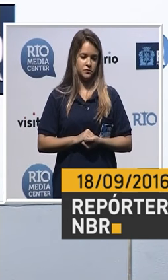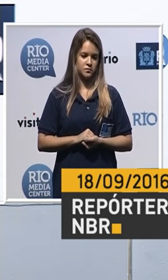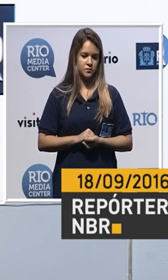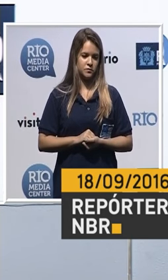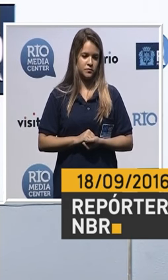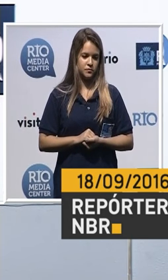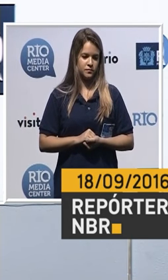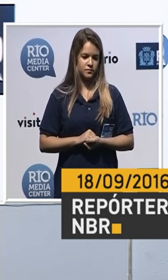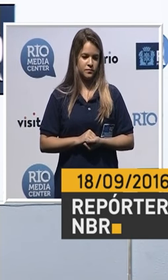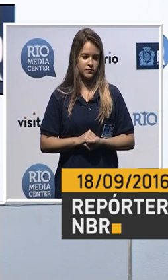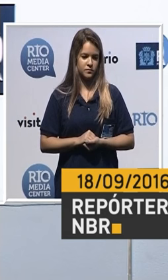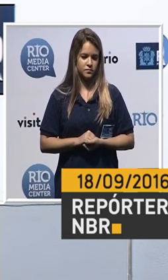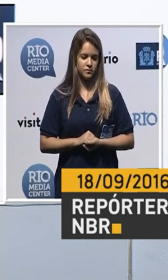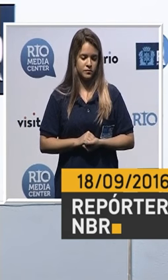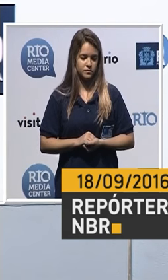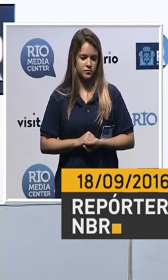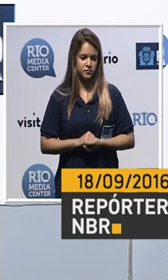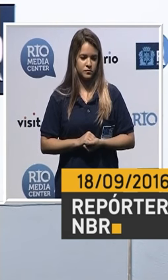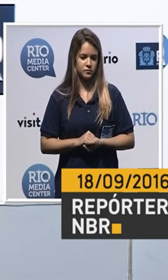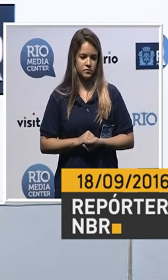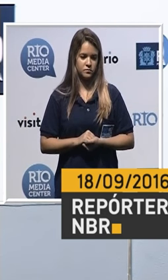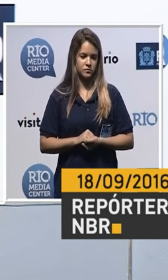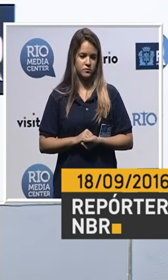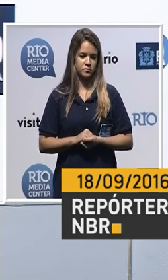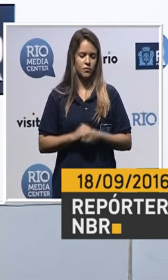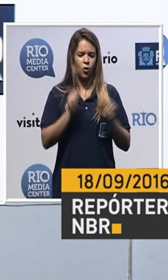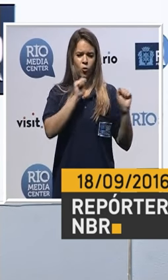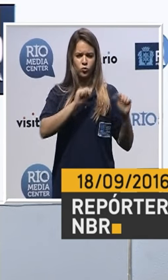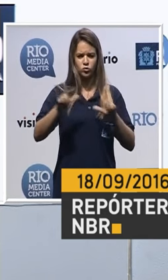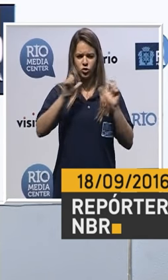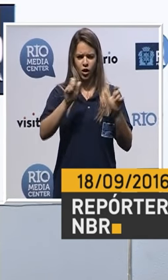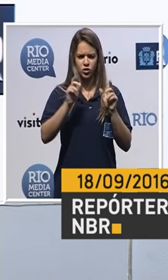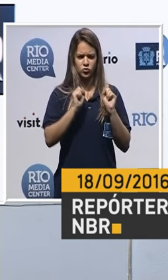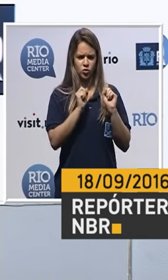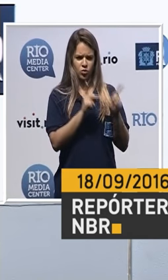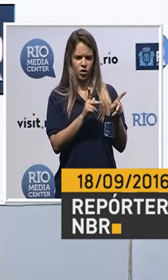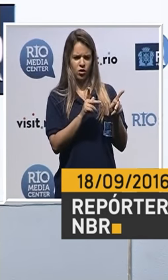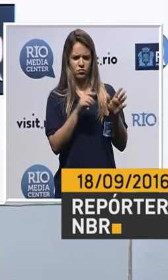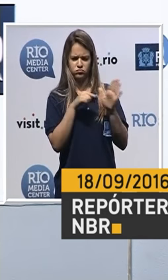Espera aí. Está funcionando isso aqui?